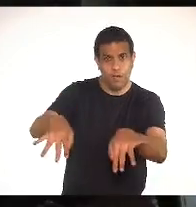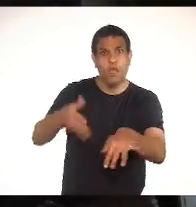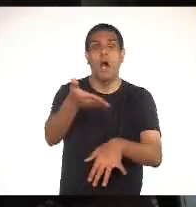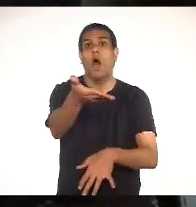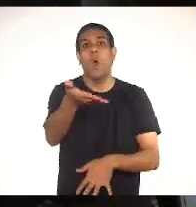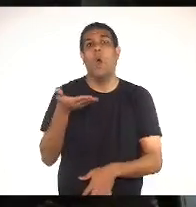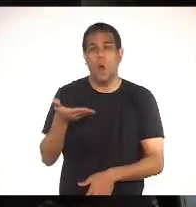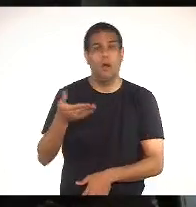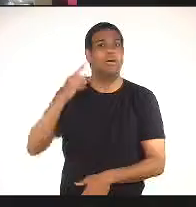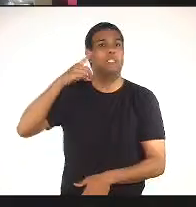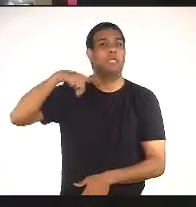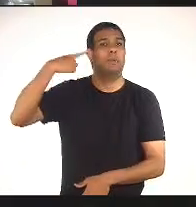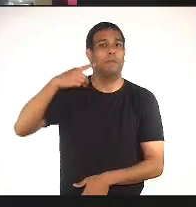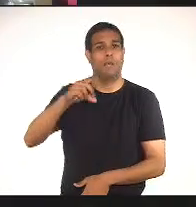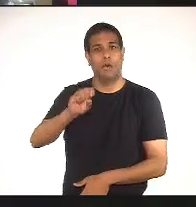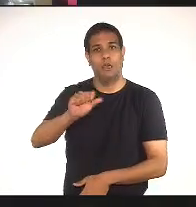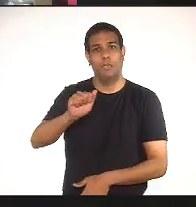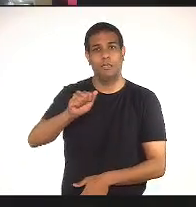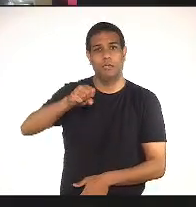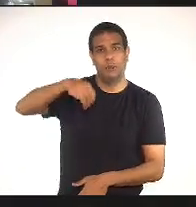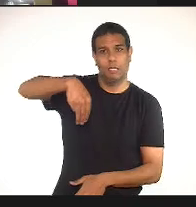favor.